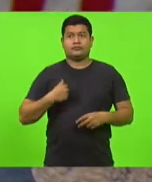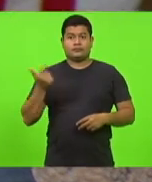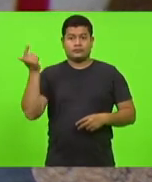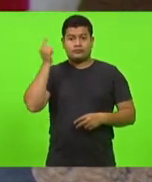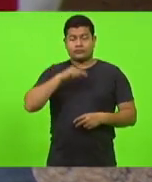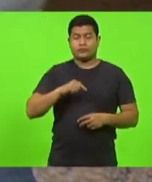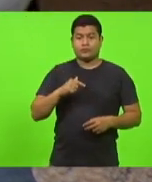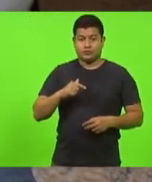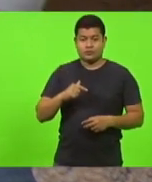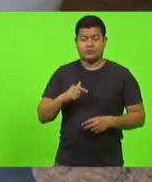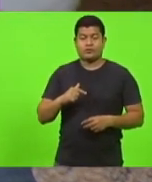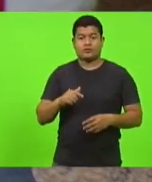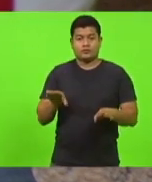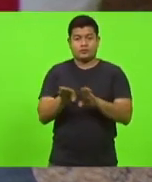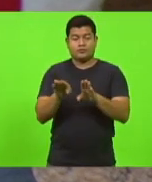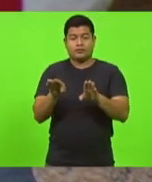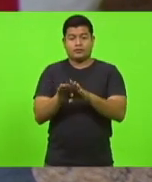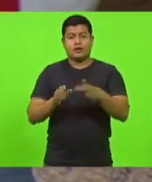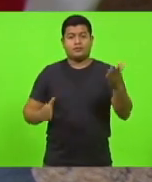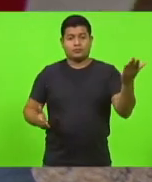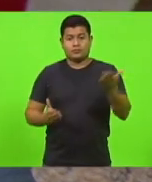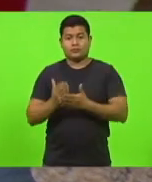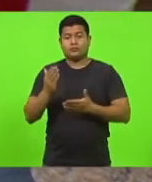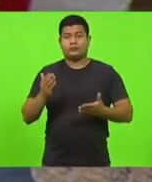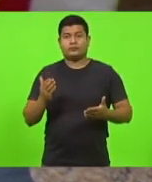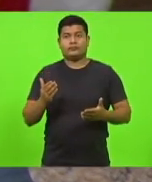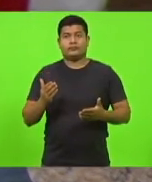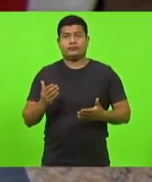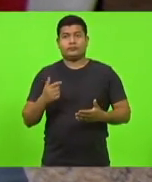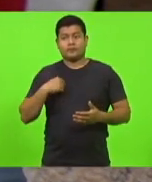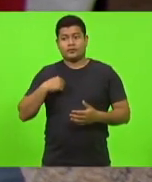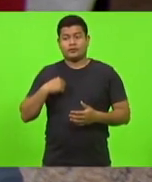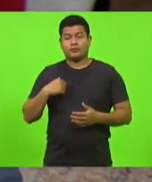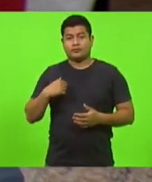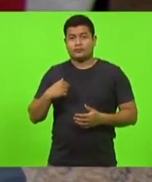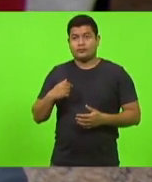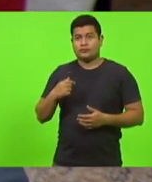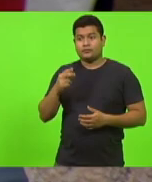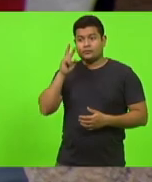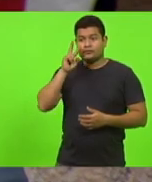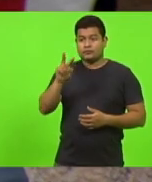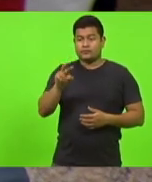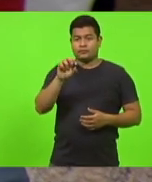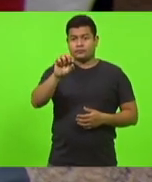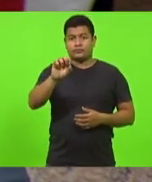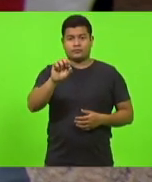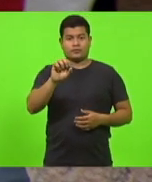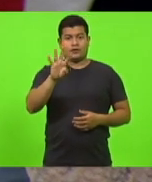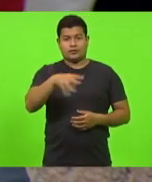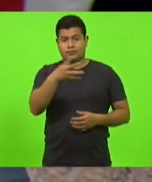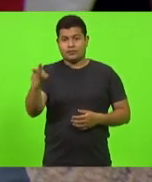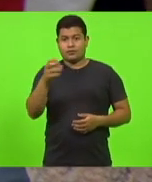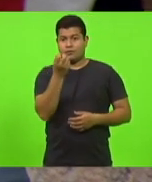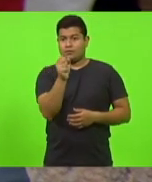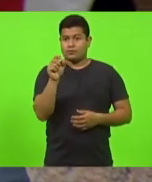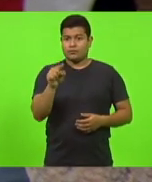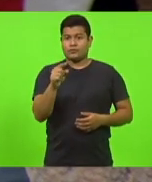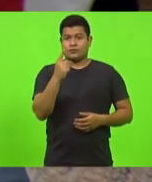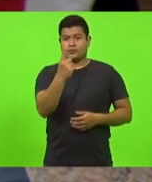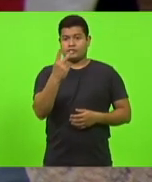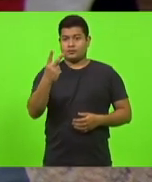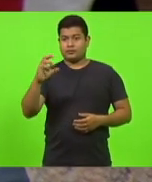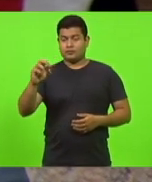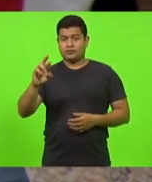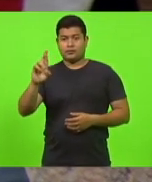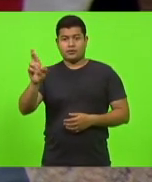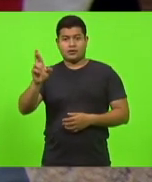isso na próxima semana também. Estava olhando a tabela, R$ 8.120 para um profissional que está